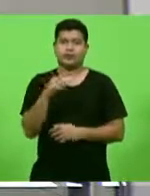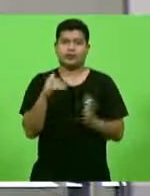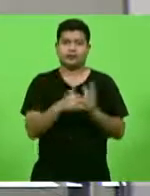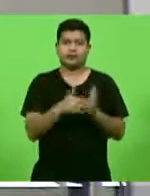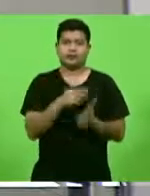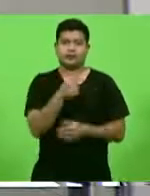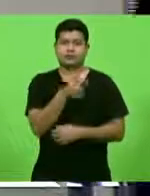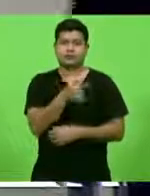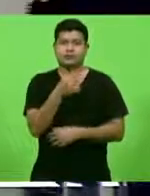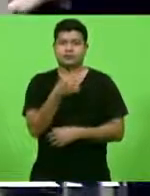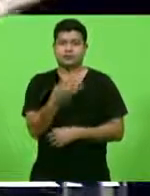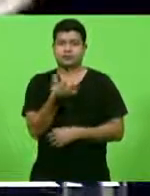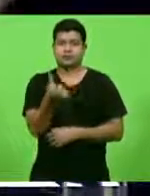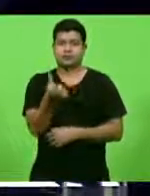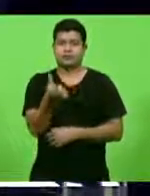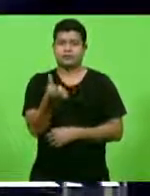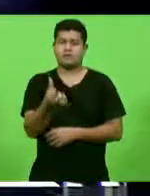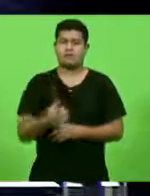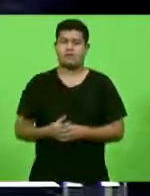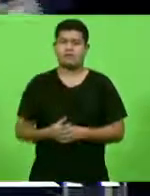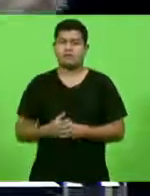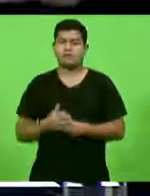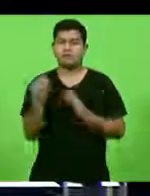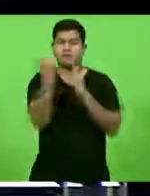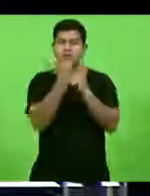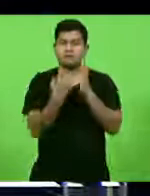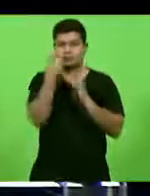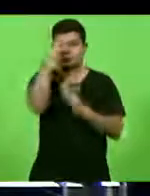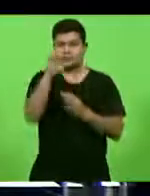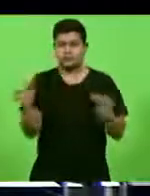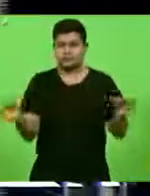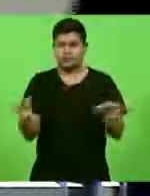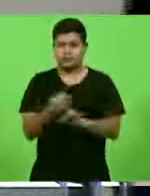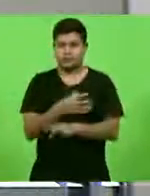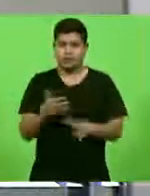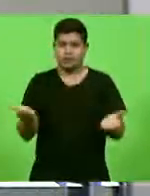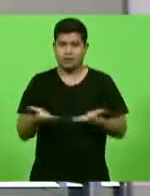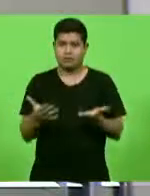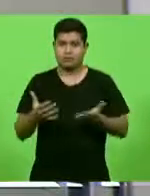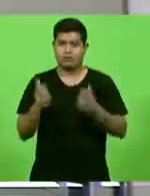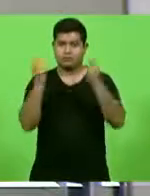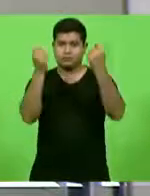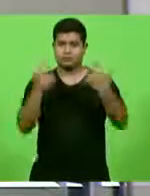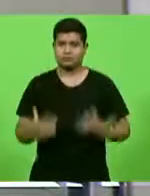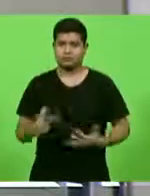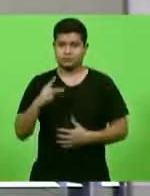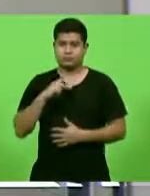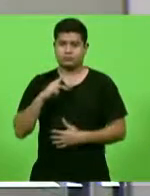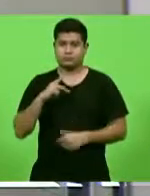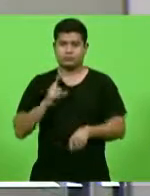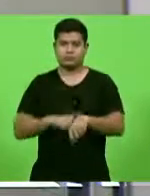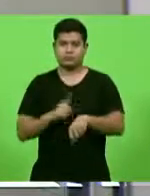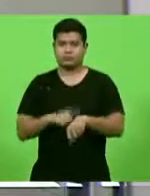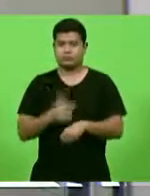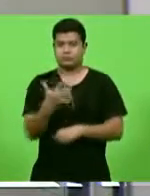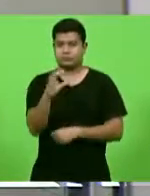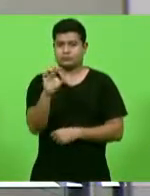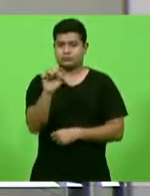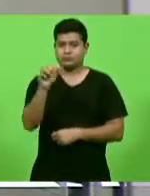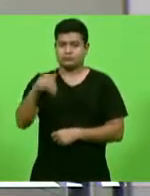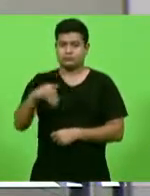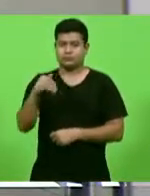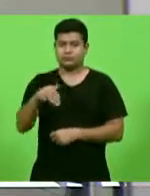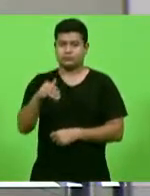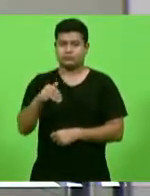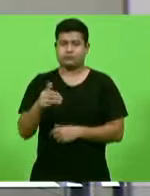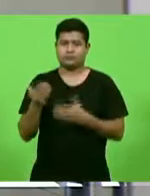a 746. Fim da ordem do dia. Passamos às explicações pessoais. Pelo tempo de até 10 minutos, fará